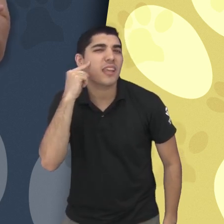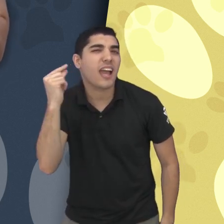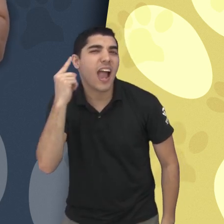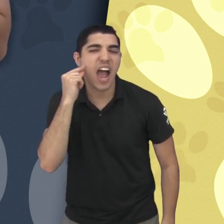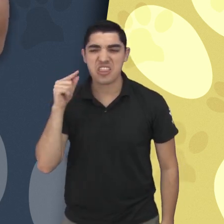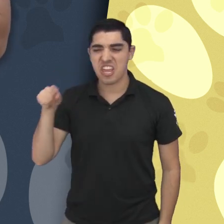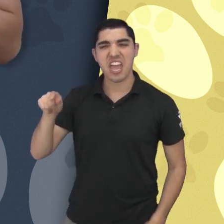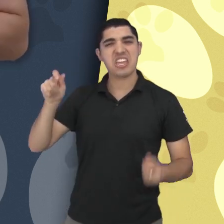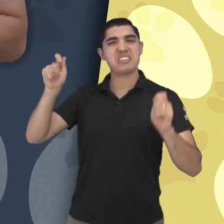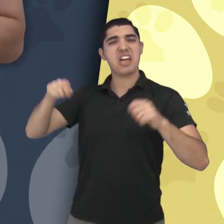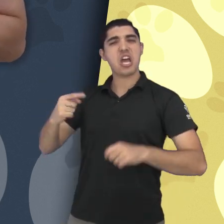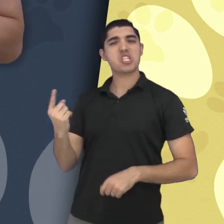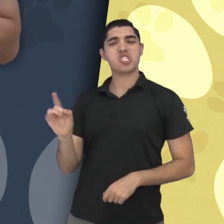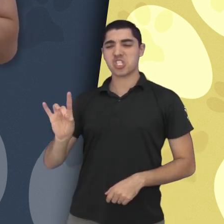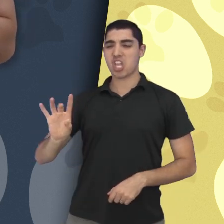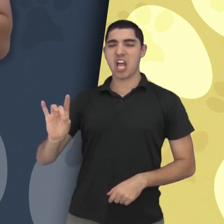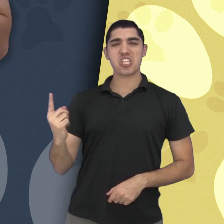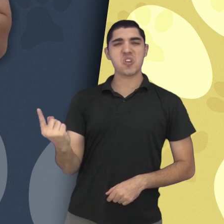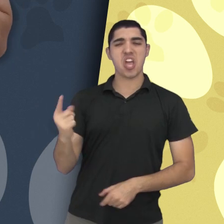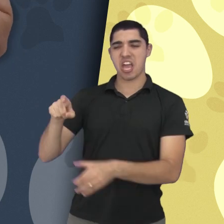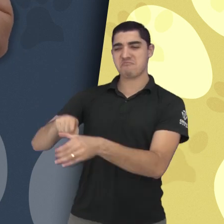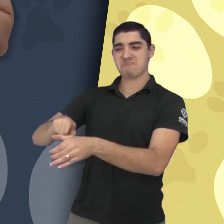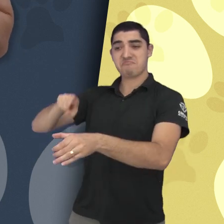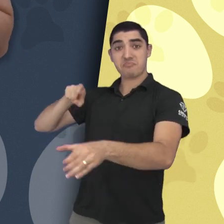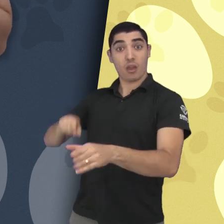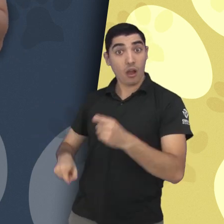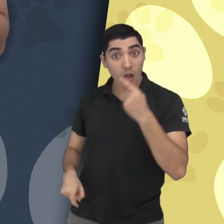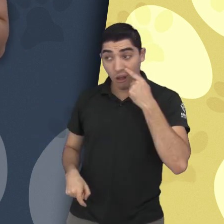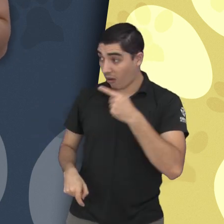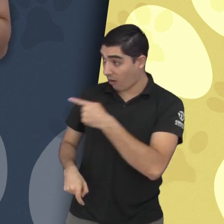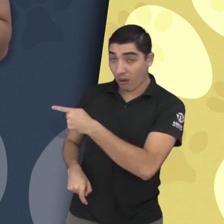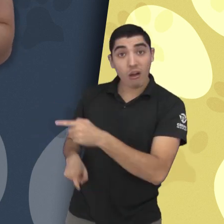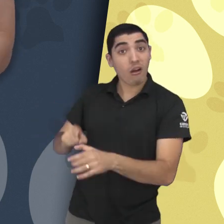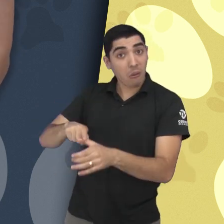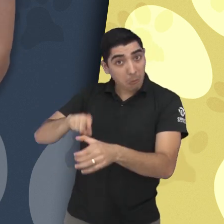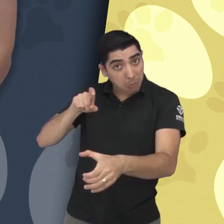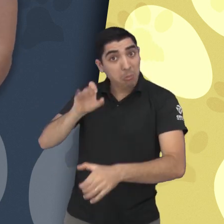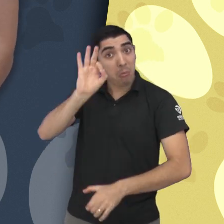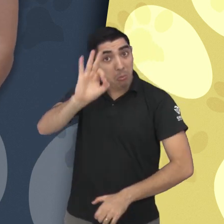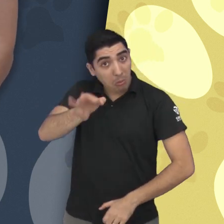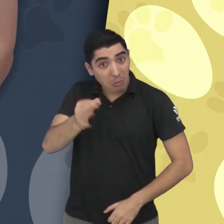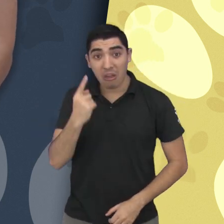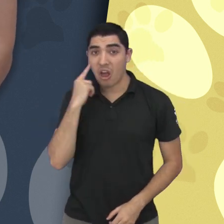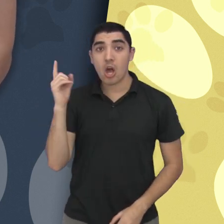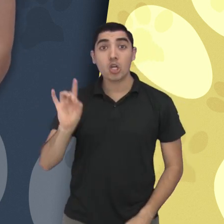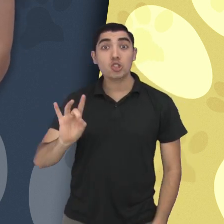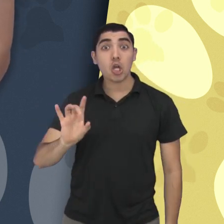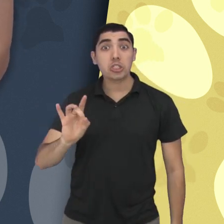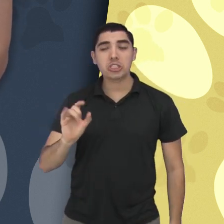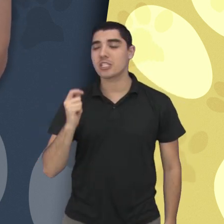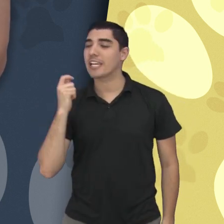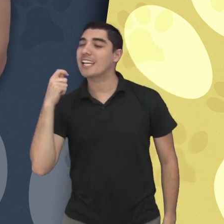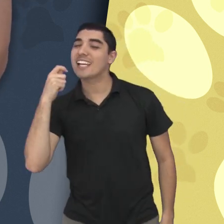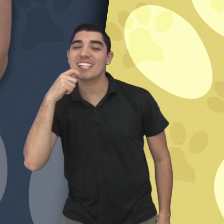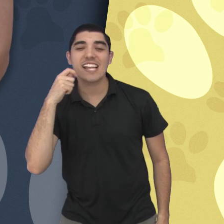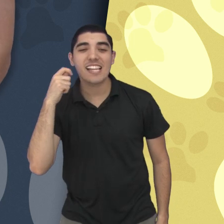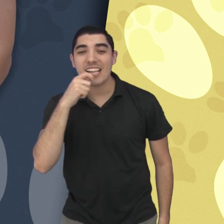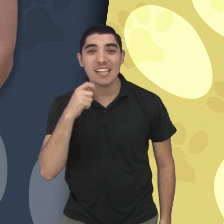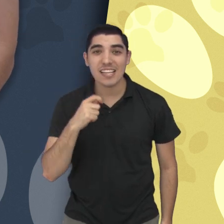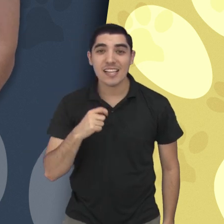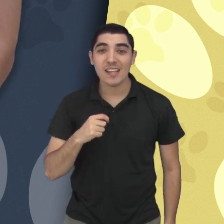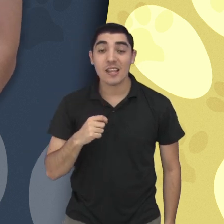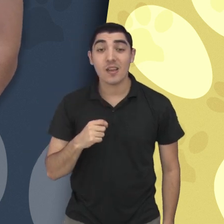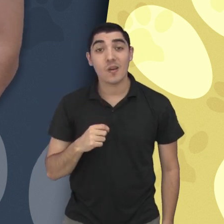mais independente? Este aqui, aparentemente, é mesmo. Olha aí, ó, escovando os dentes